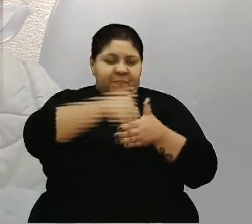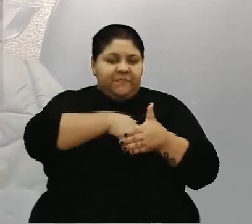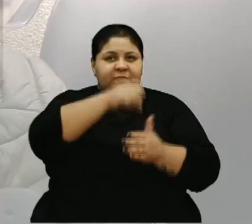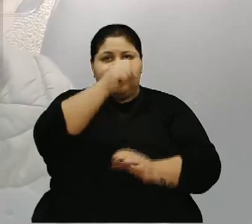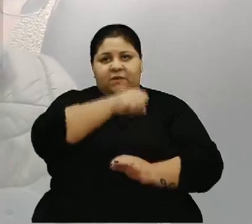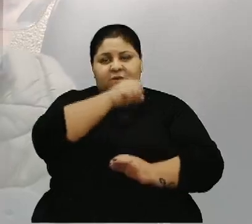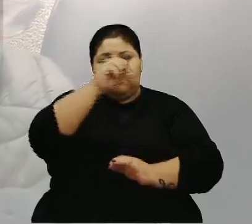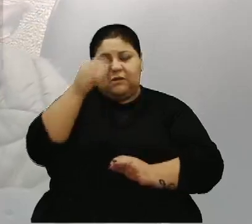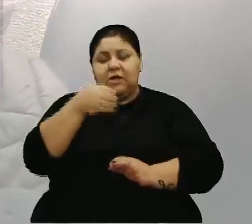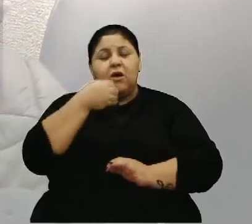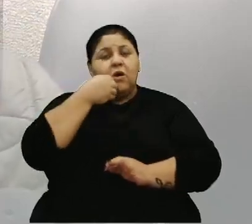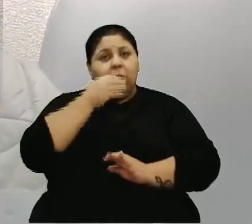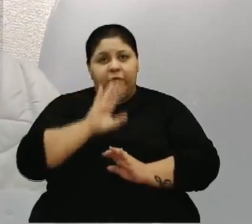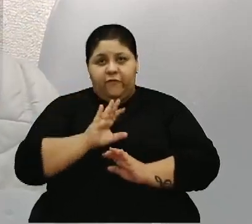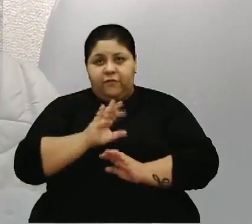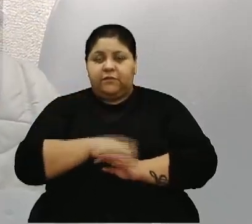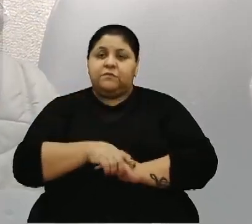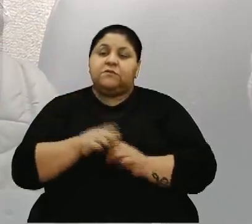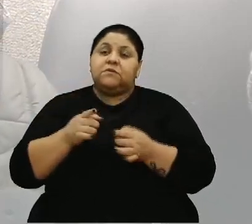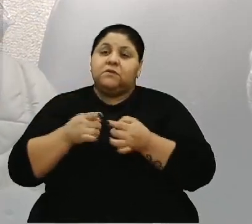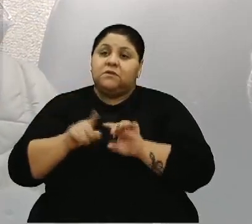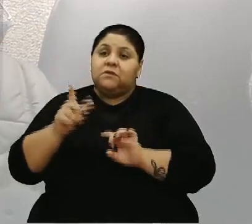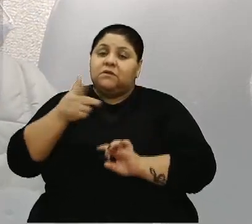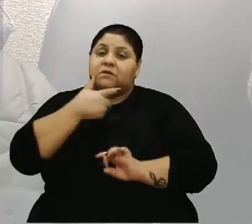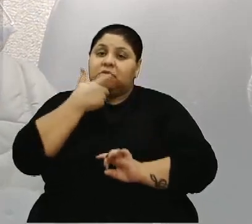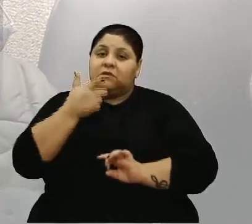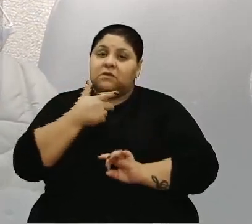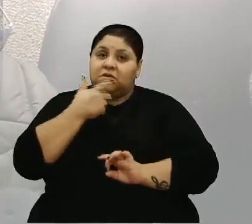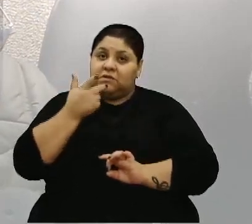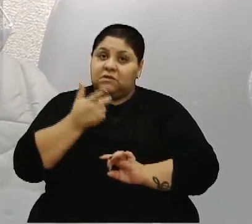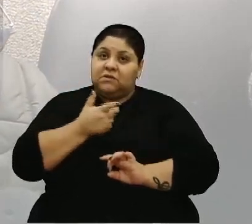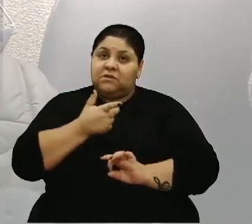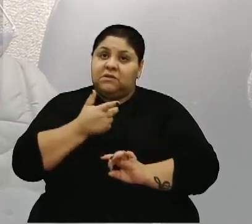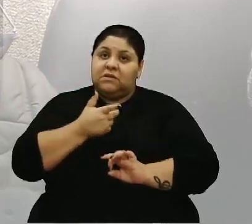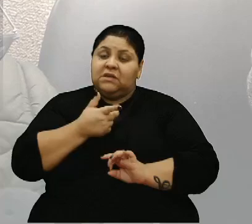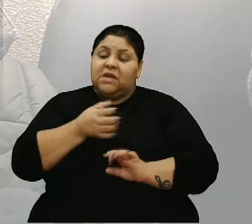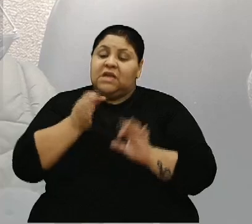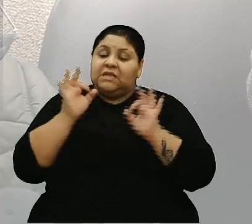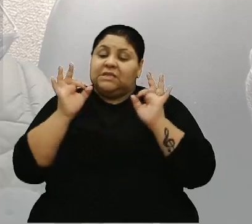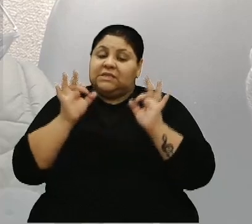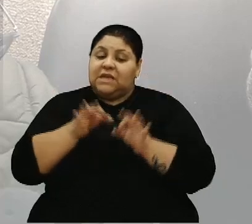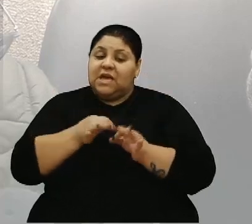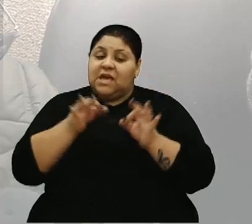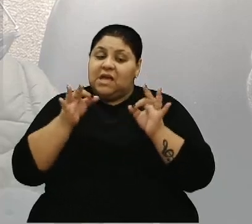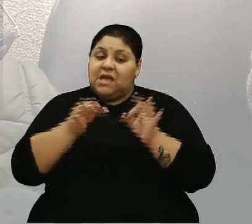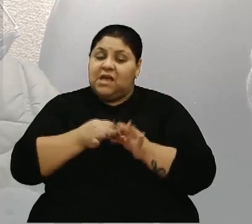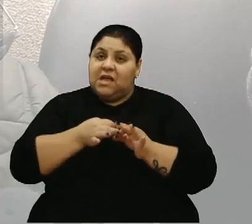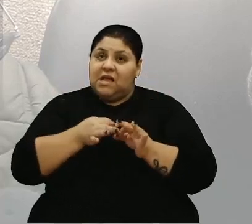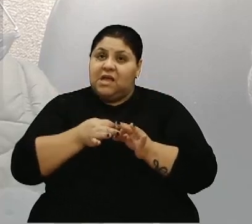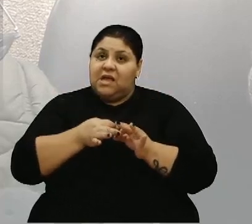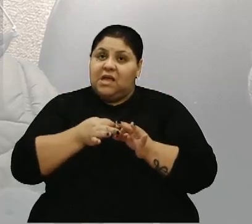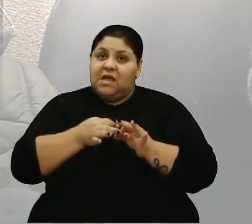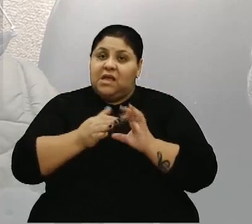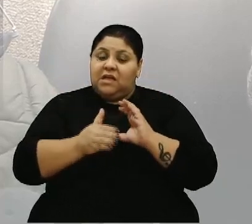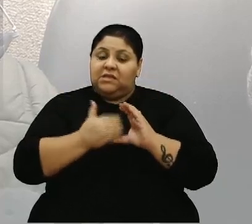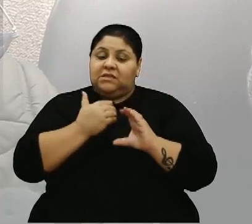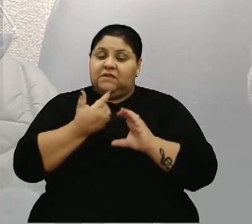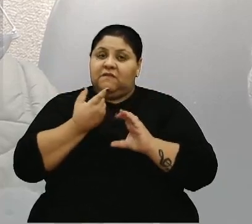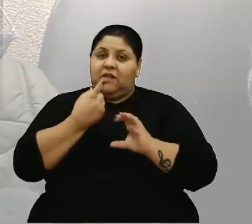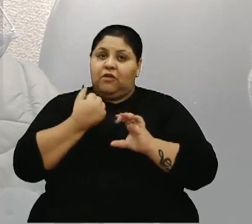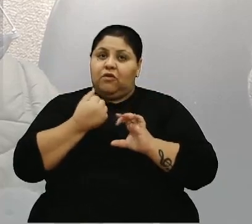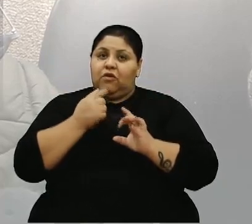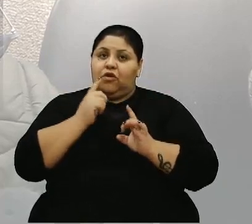favorável, com certeza, mas dizer que é justíssimo esse repasse para eles.